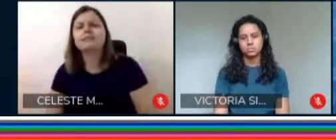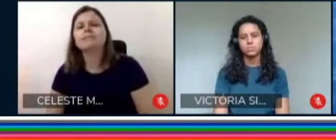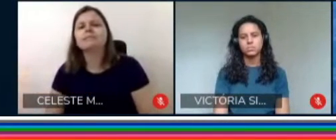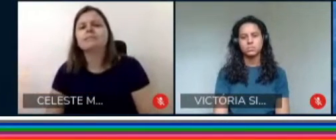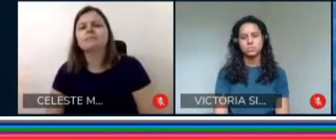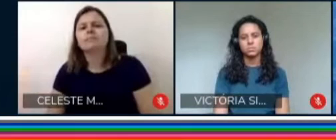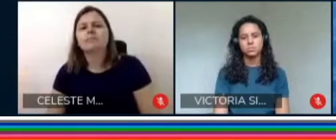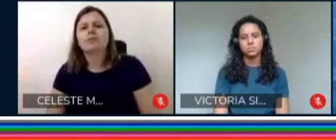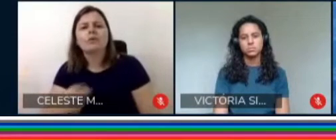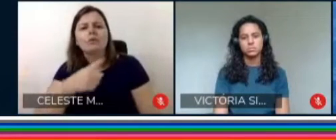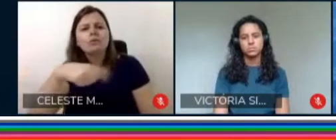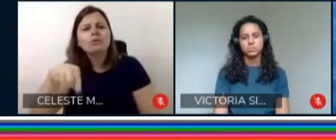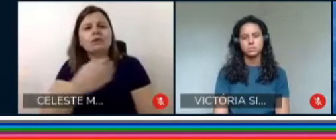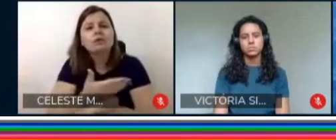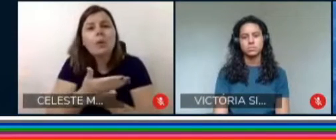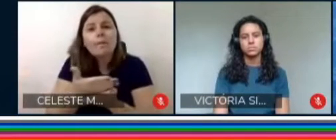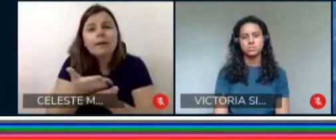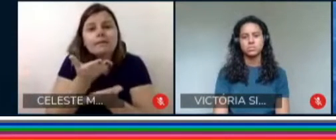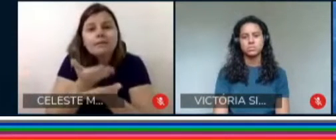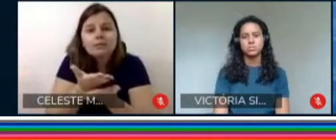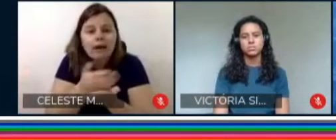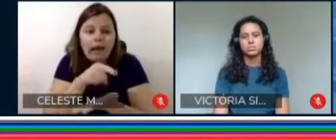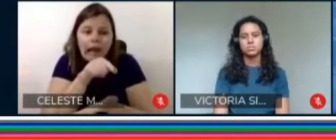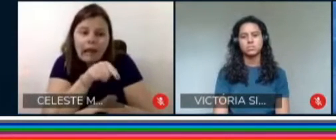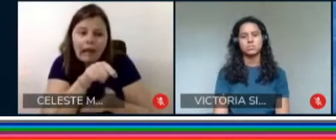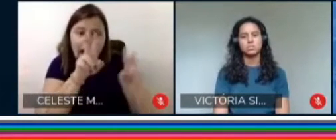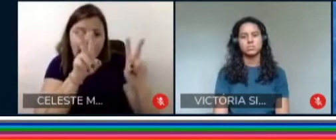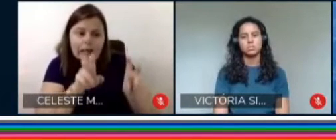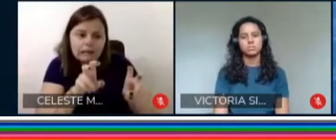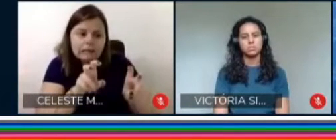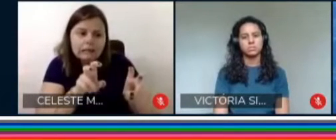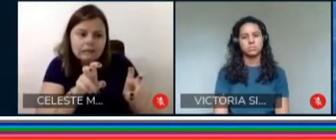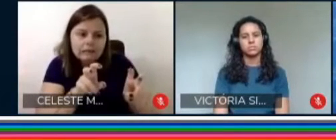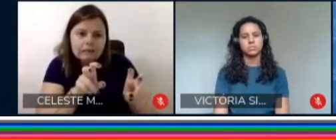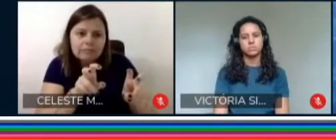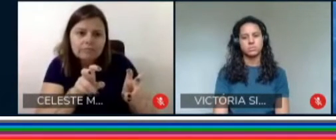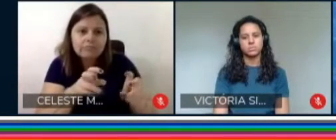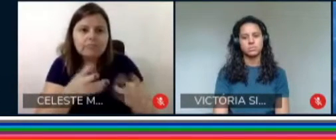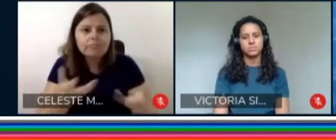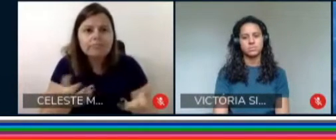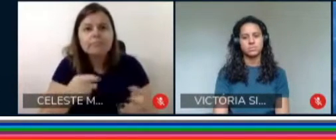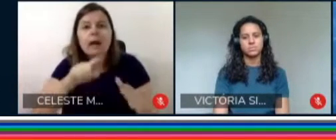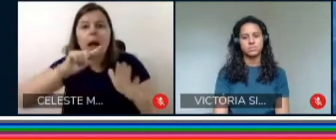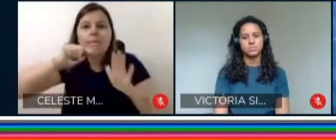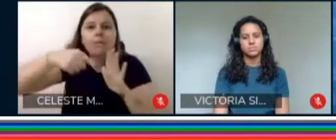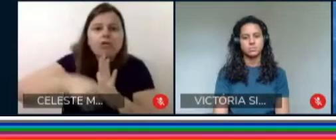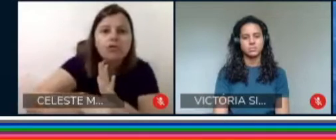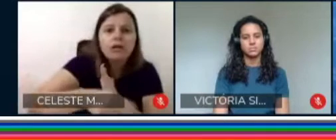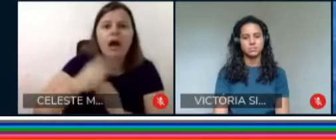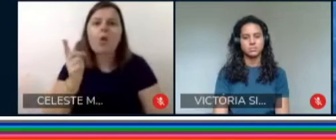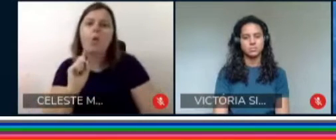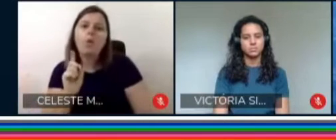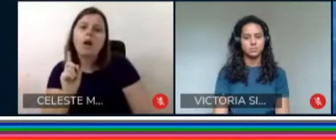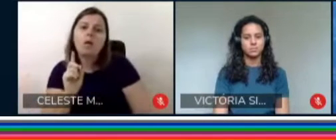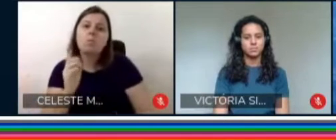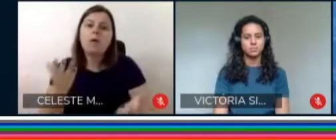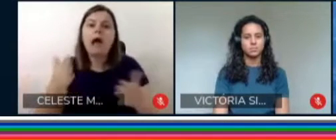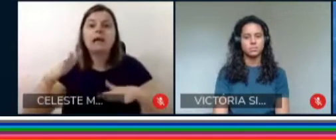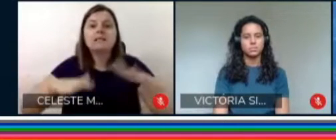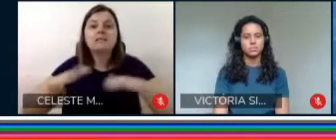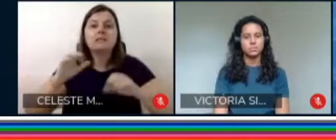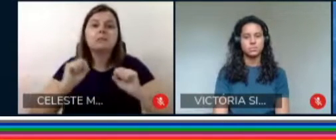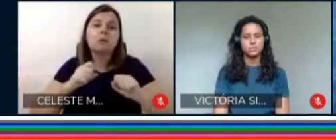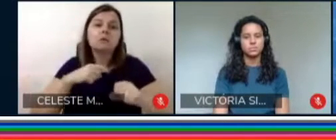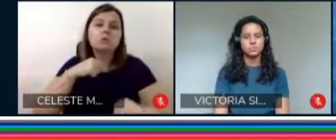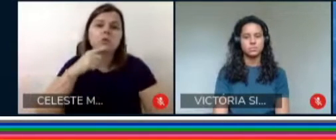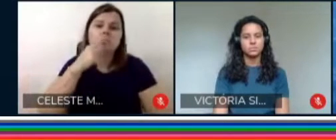quando começa a estudar um determinado assunto, né, em maior ou menor proporção, e isso eu falo, pode ser uma dúvida